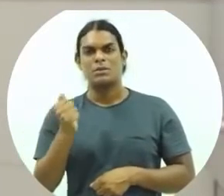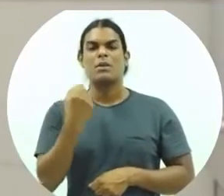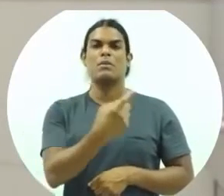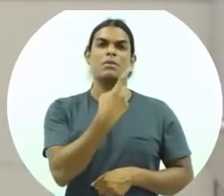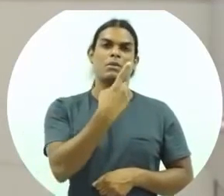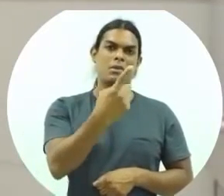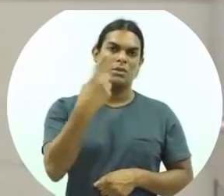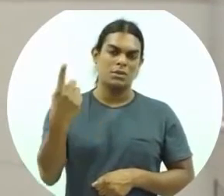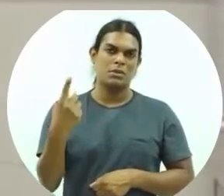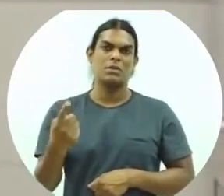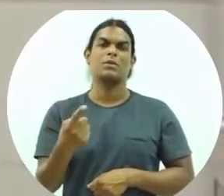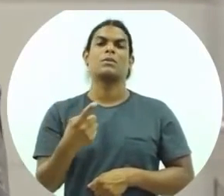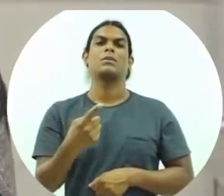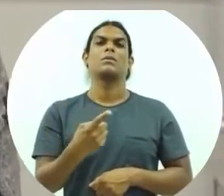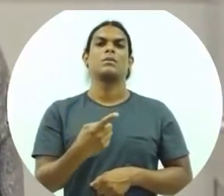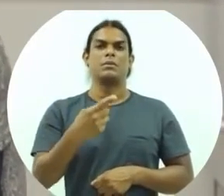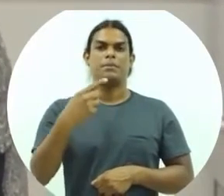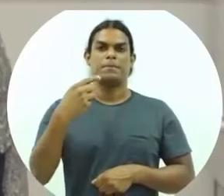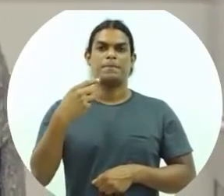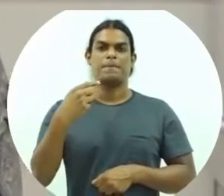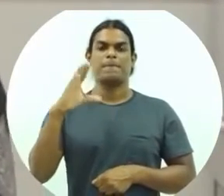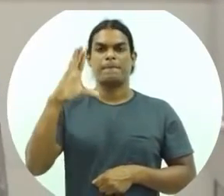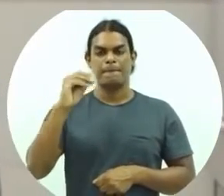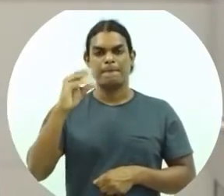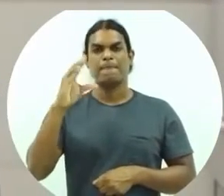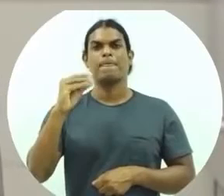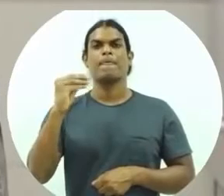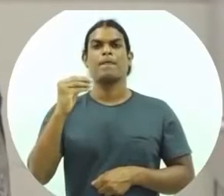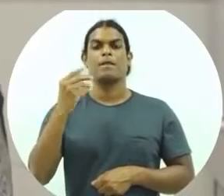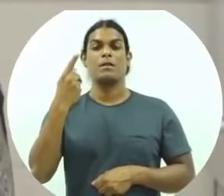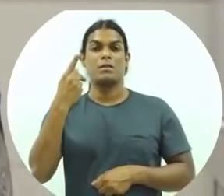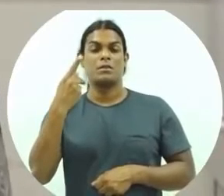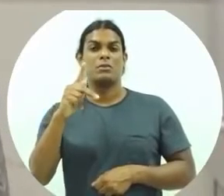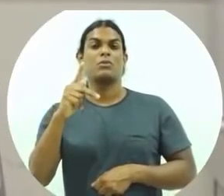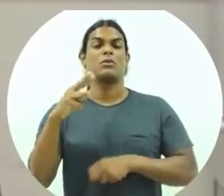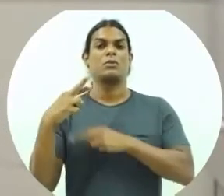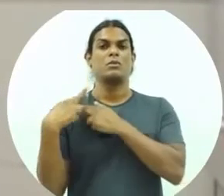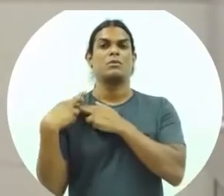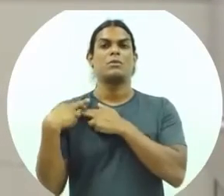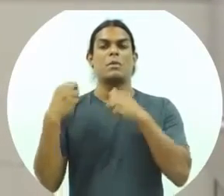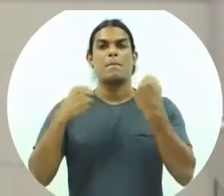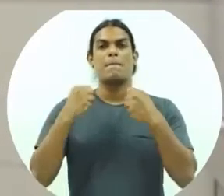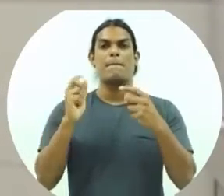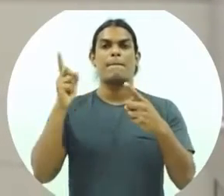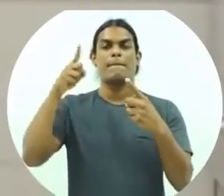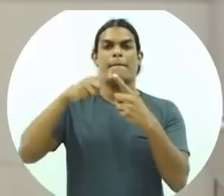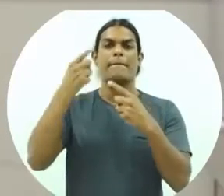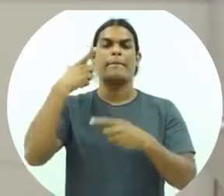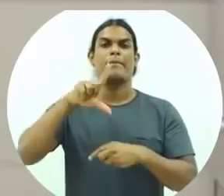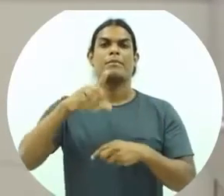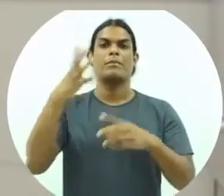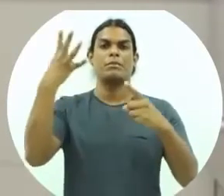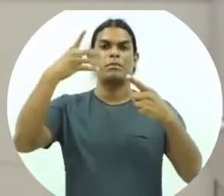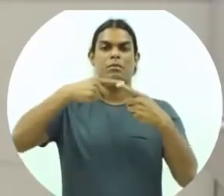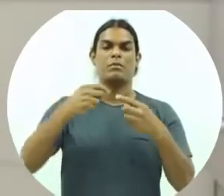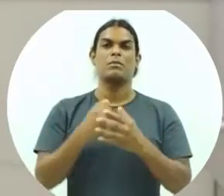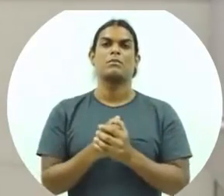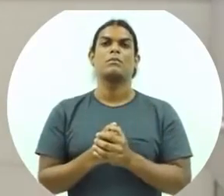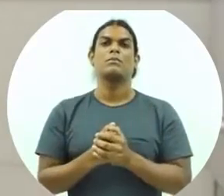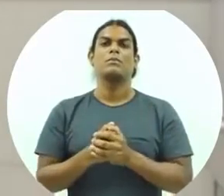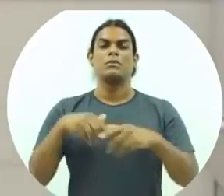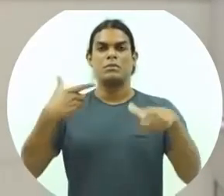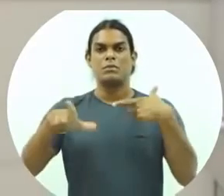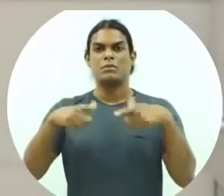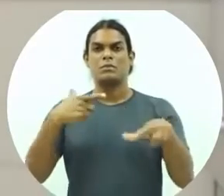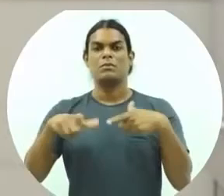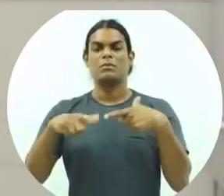que cada colaborador, sob sua responsabilidade, precisa alcançar. E o avaliado identifica